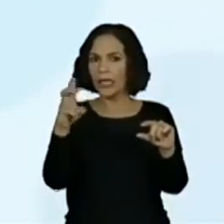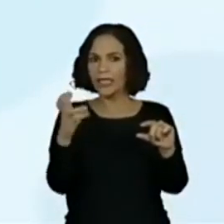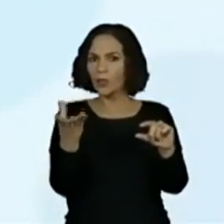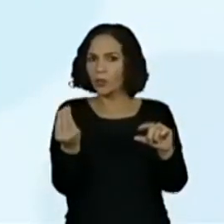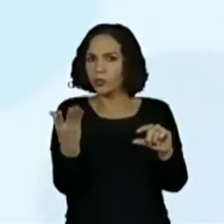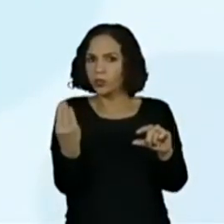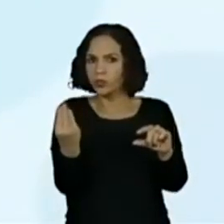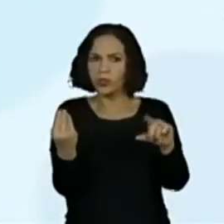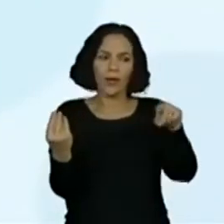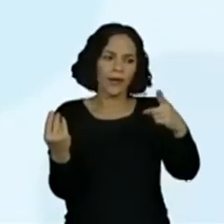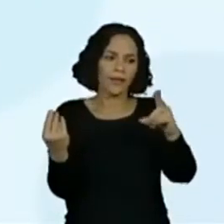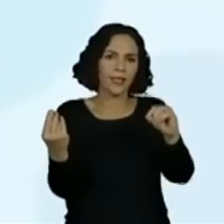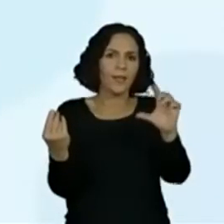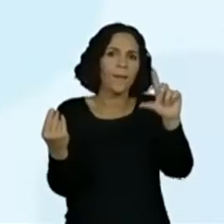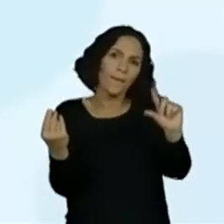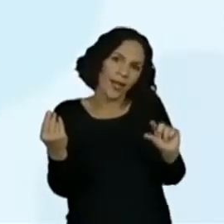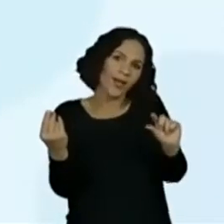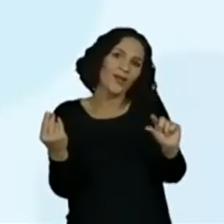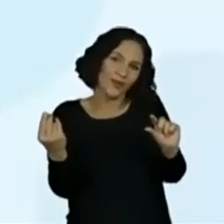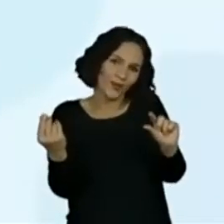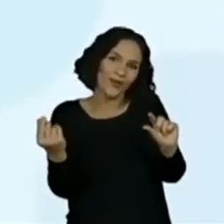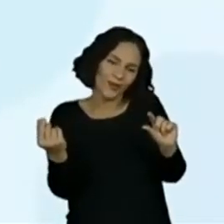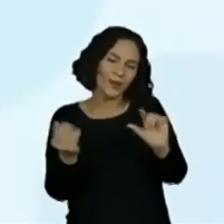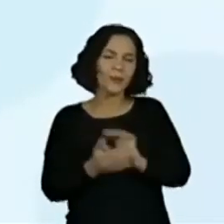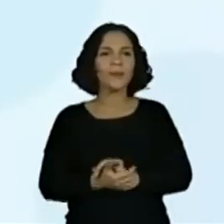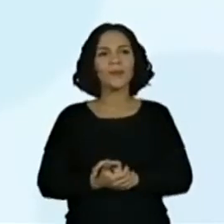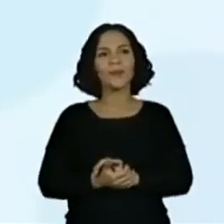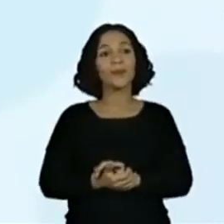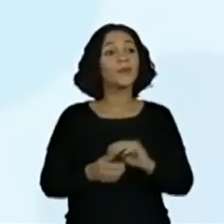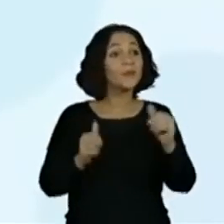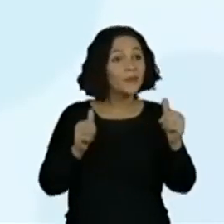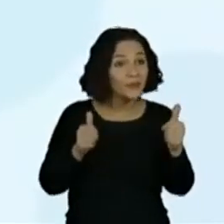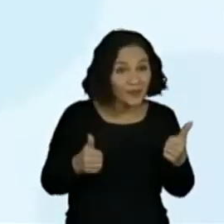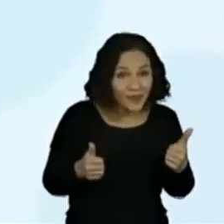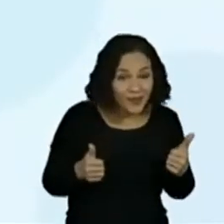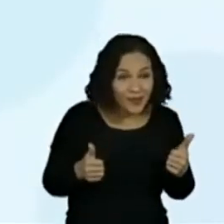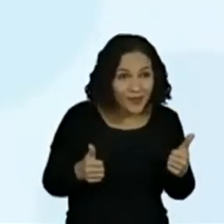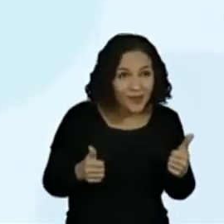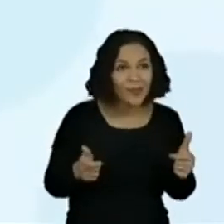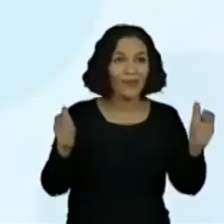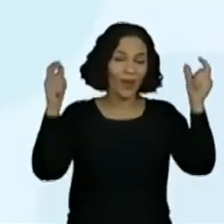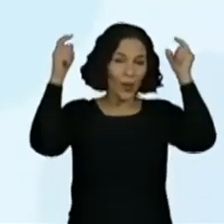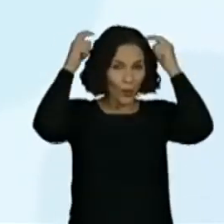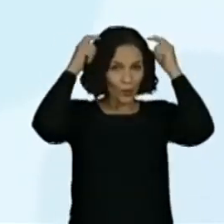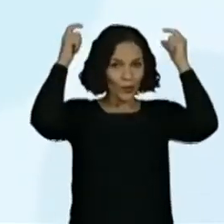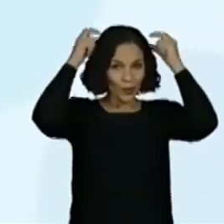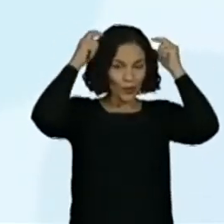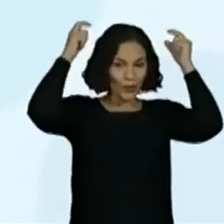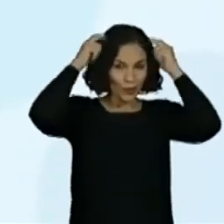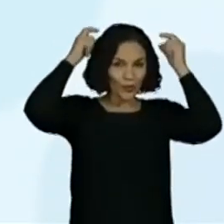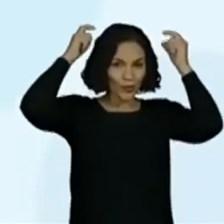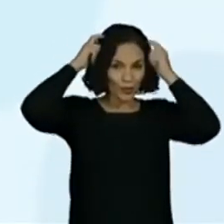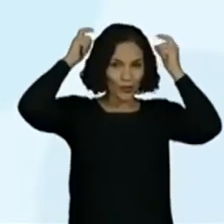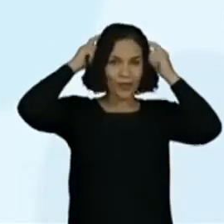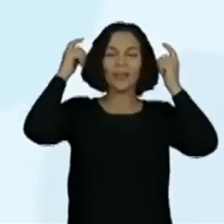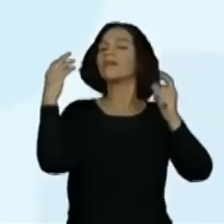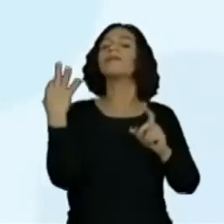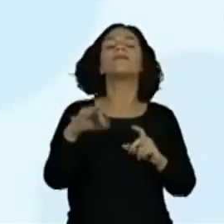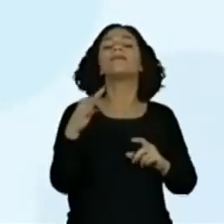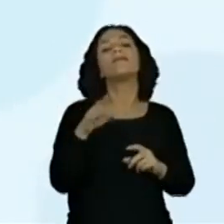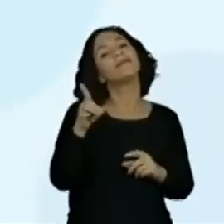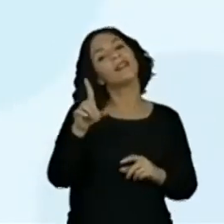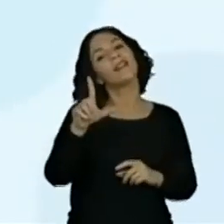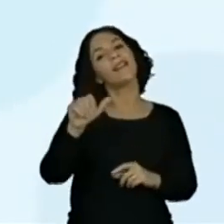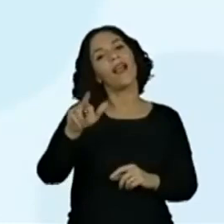aqui. Isso aí, todo mundo comigo. E aí, turminha, ursos, tudo bem? Ursos. Nós temos mais ursos na coleção da